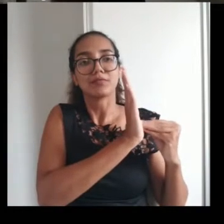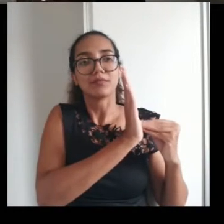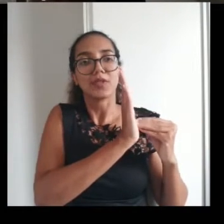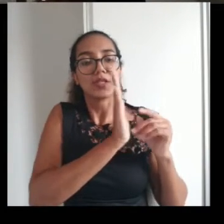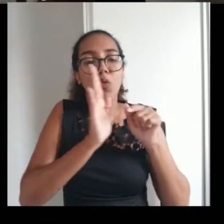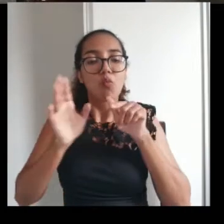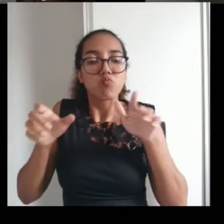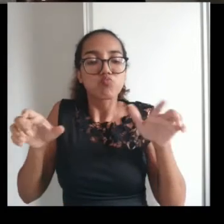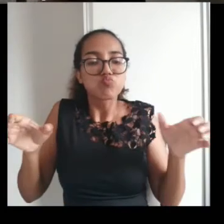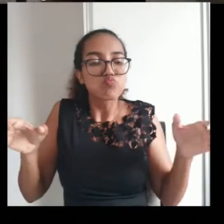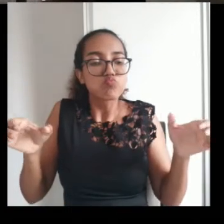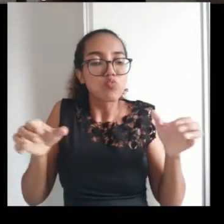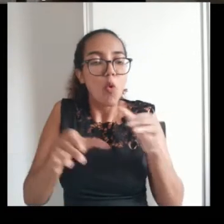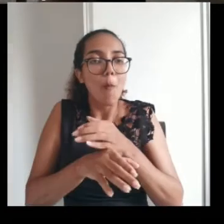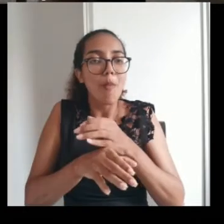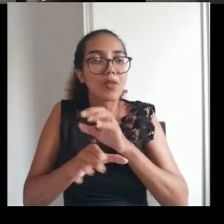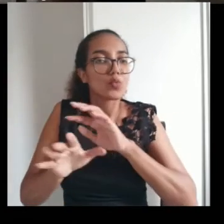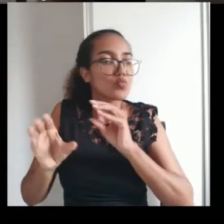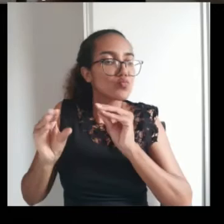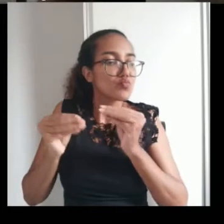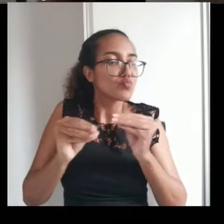pessoal?